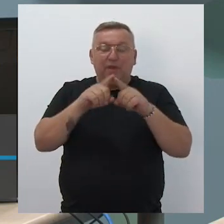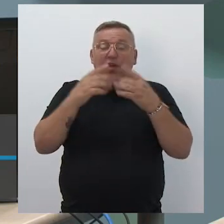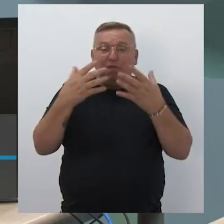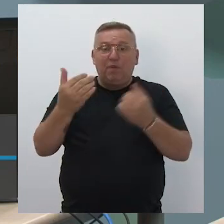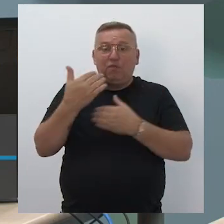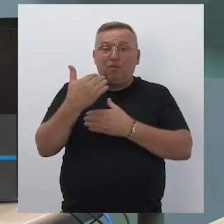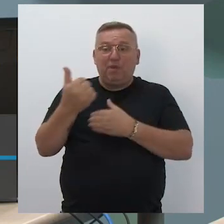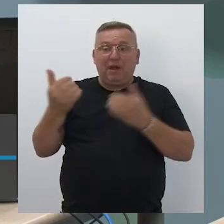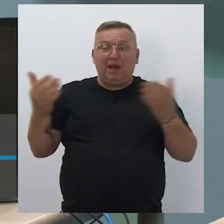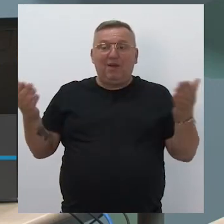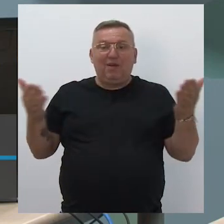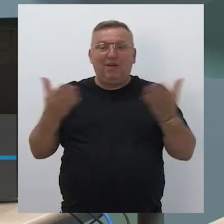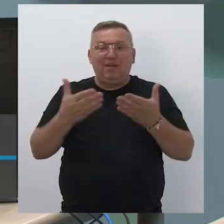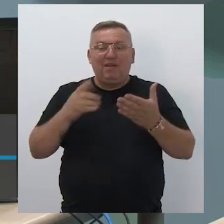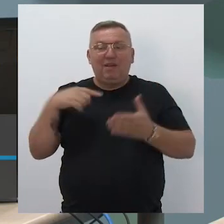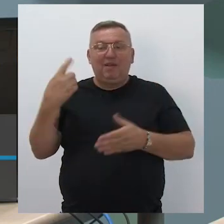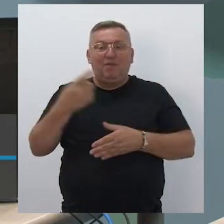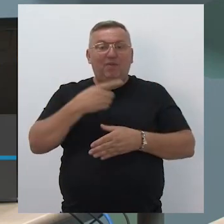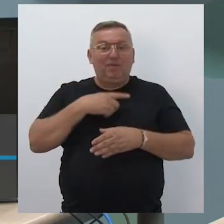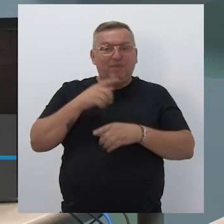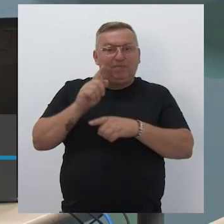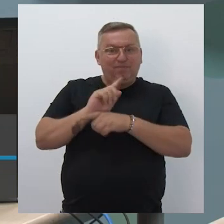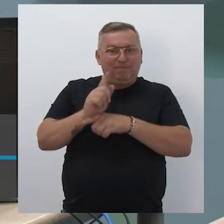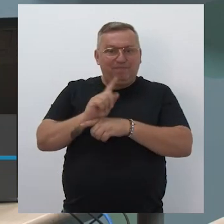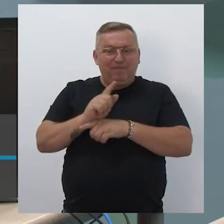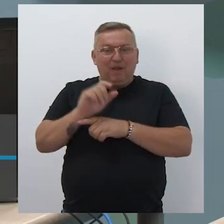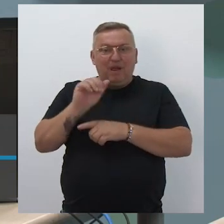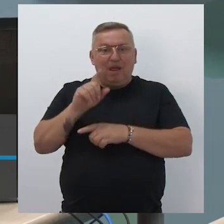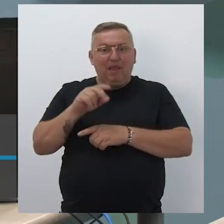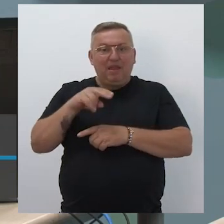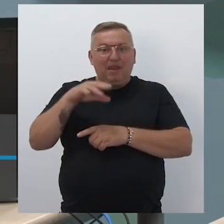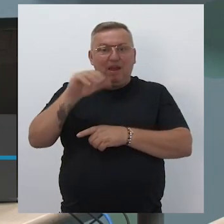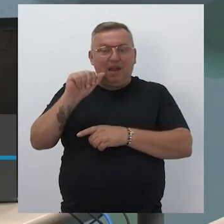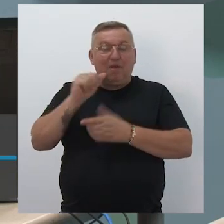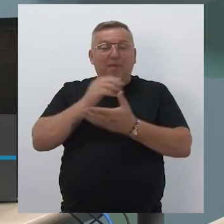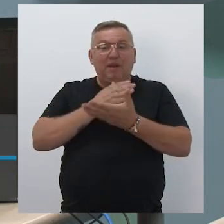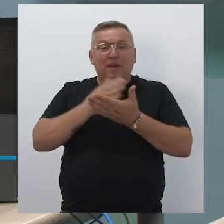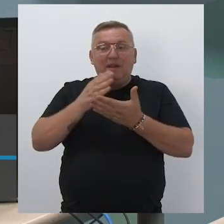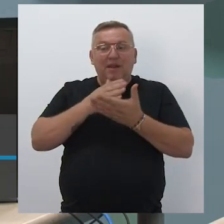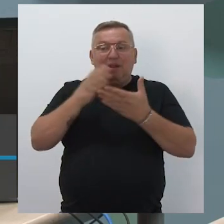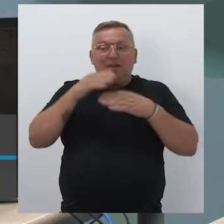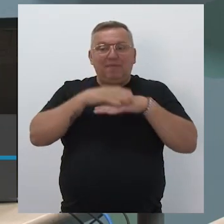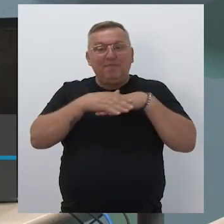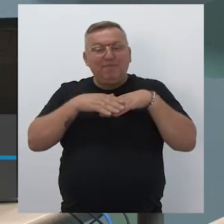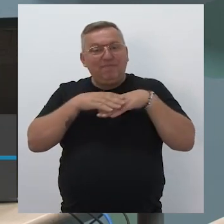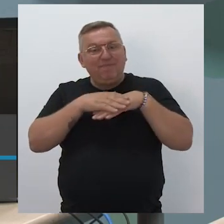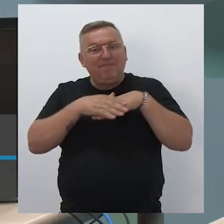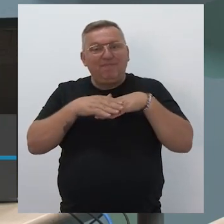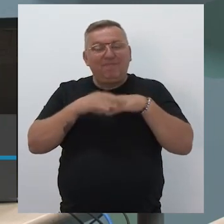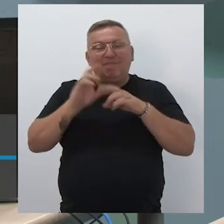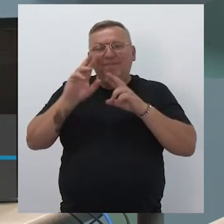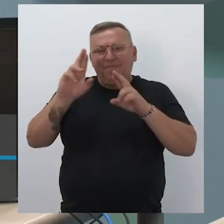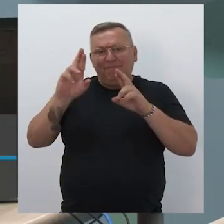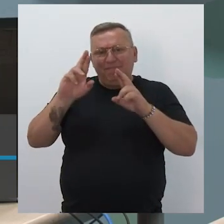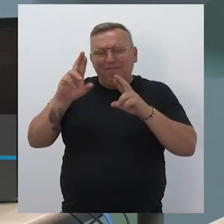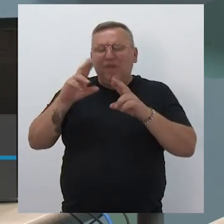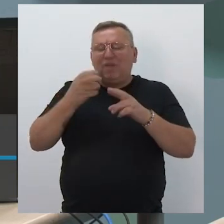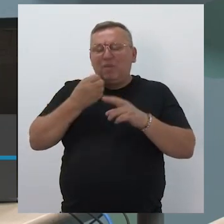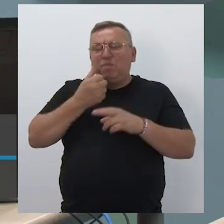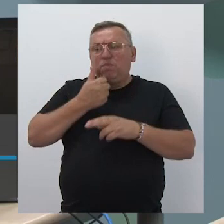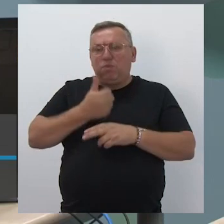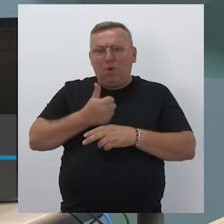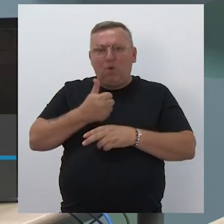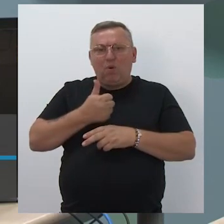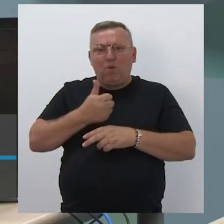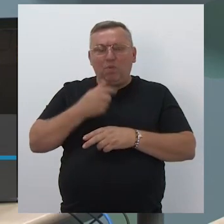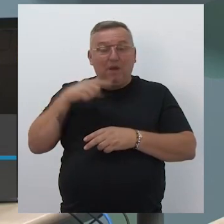chamar agora as nossas gestoras, Adriana, para iniciar esta conversa, que eu espero seja muito frutífera